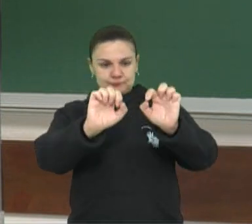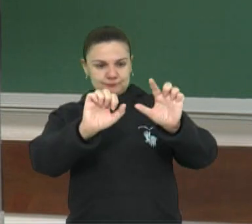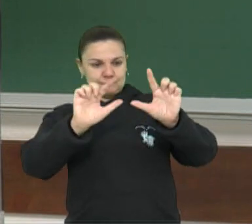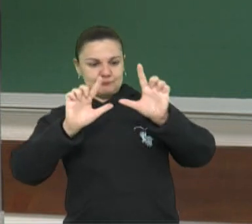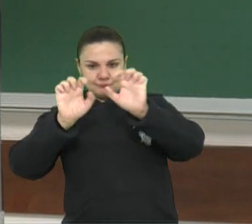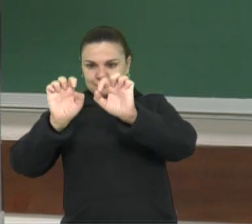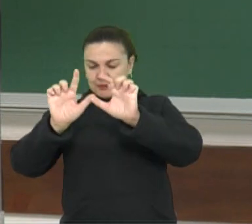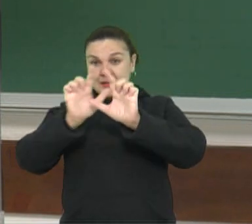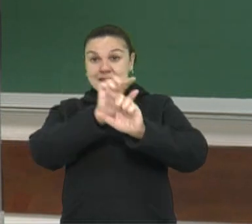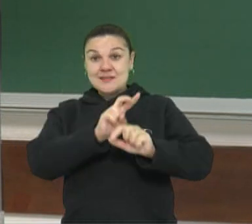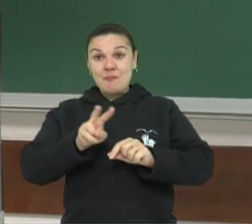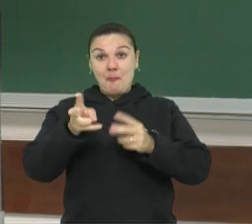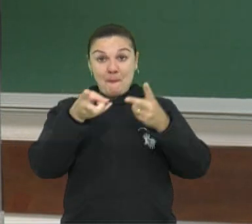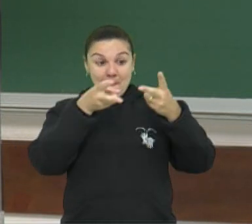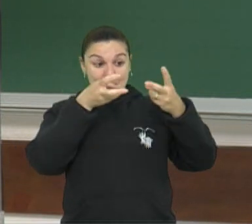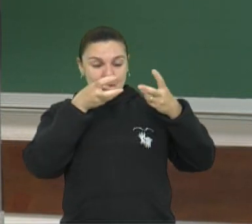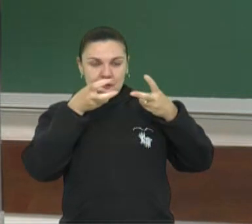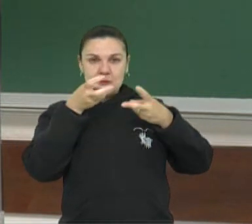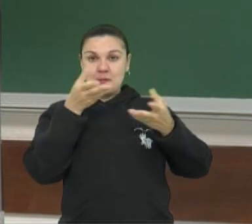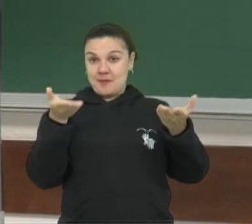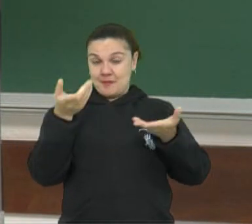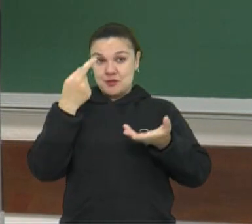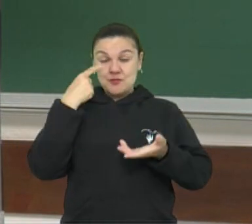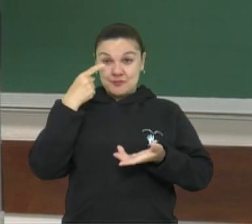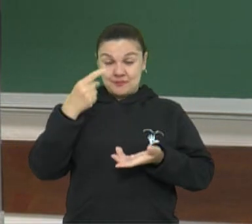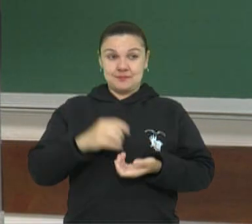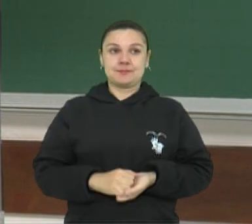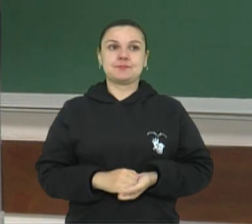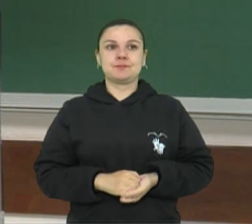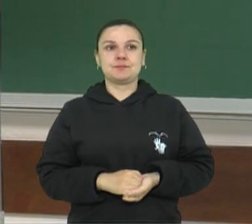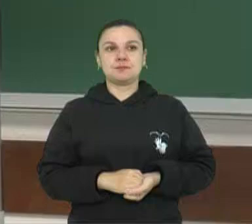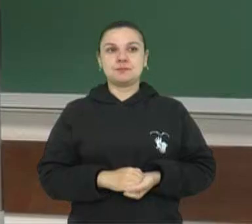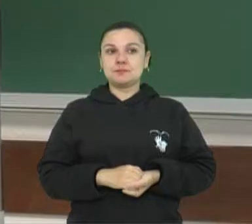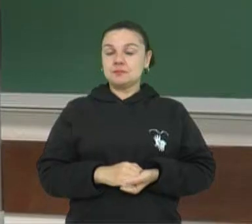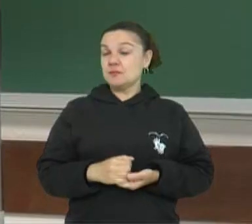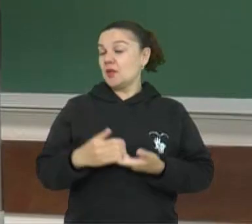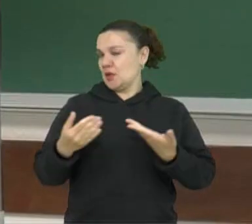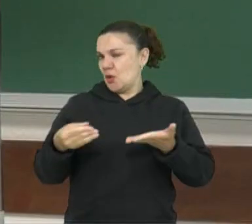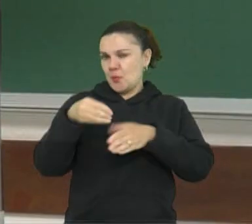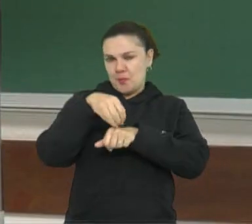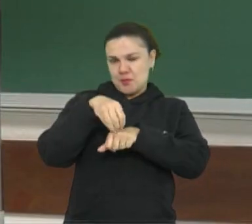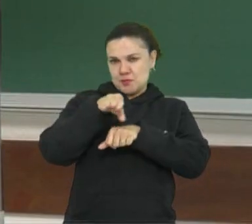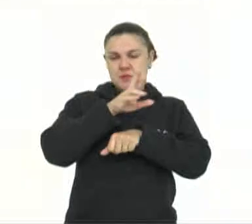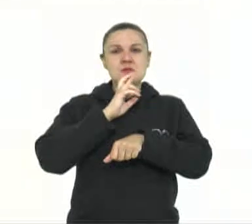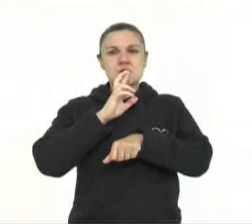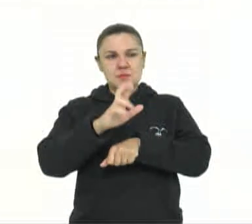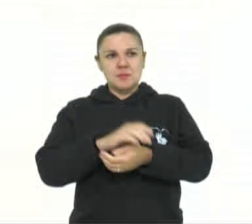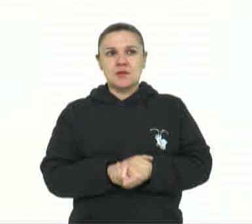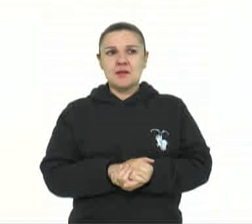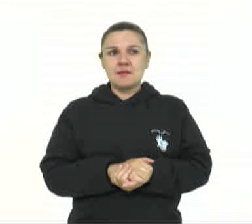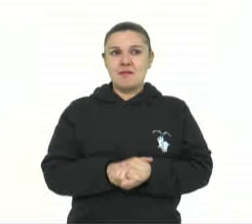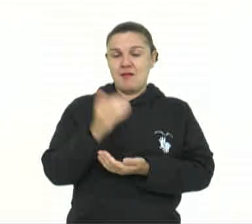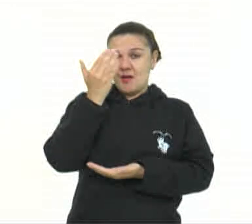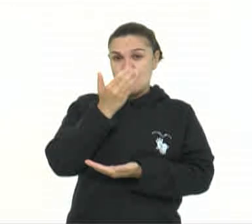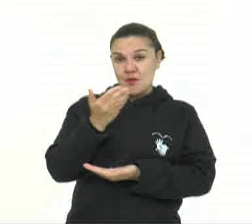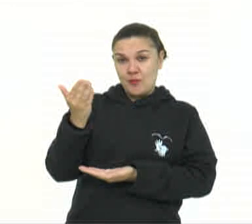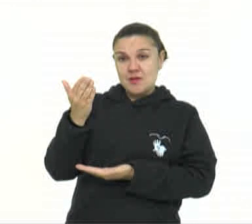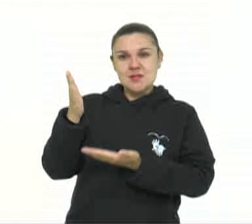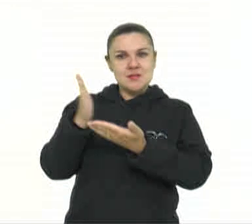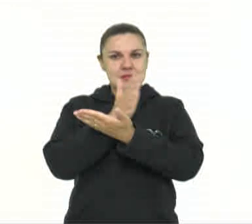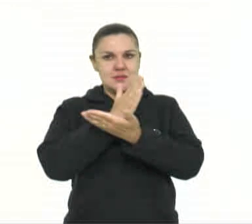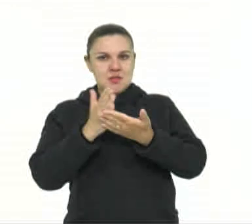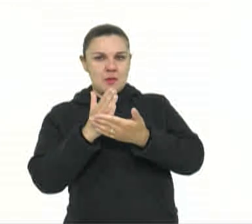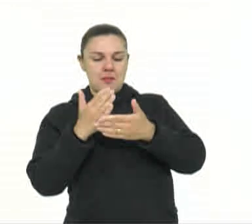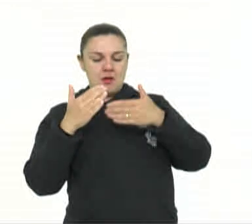perceber os detalhes que nós vamos ver agora, tá? Então vamos lá, uma sugestão de resposta. Os elementos estão distribuídos